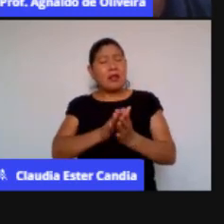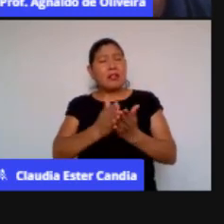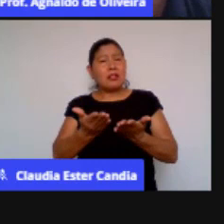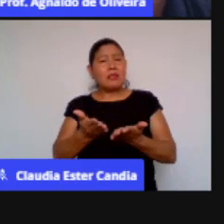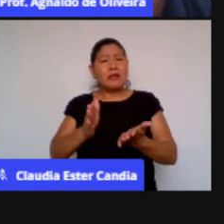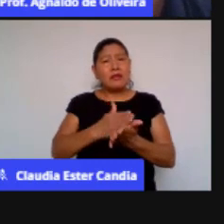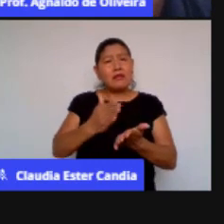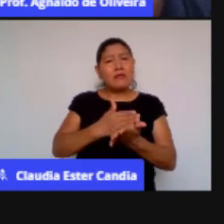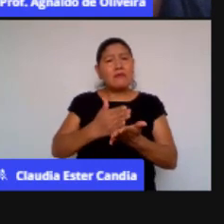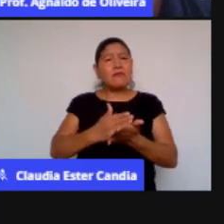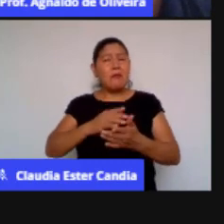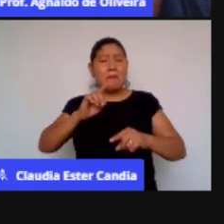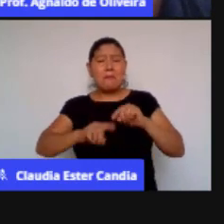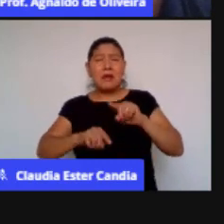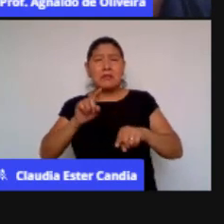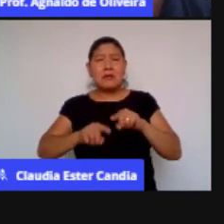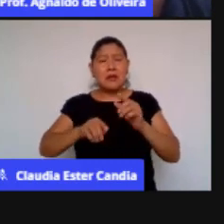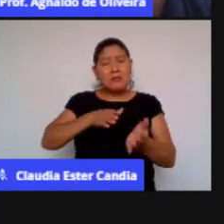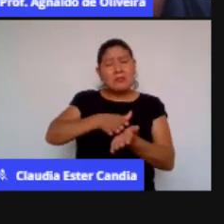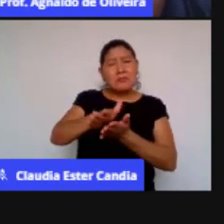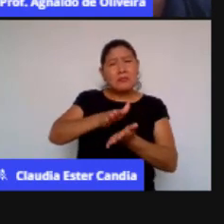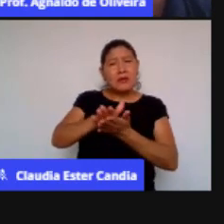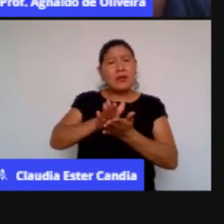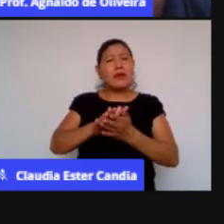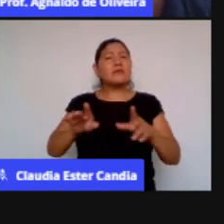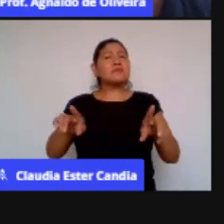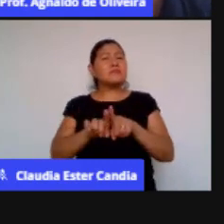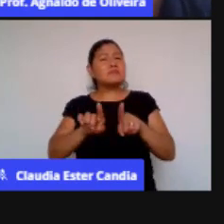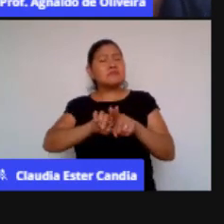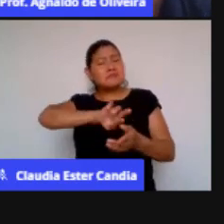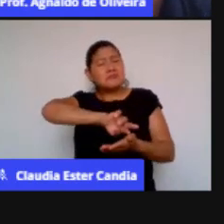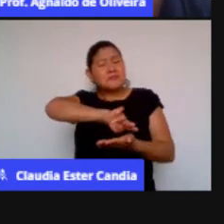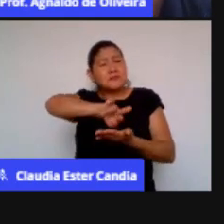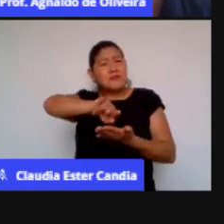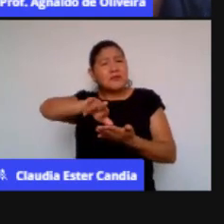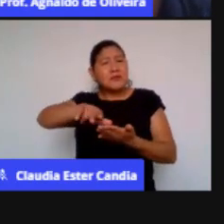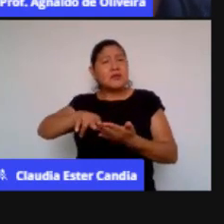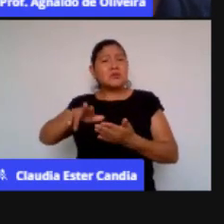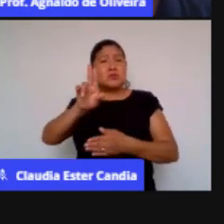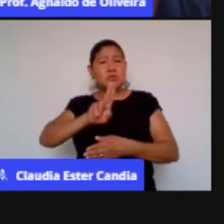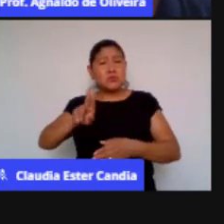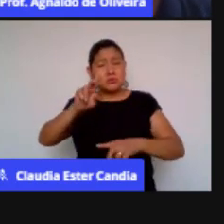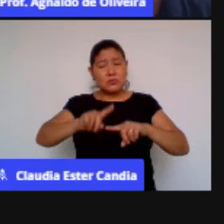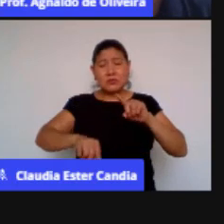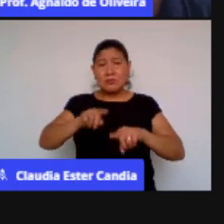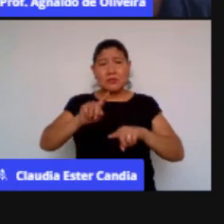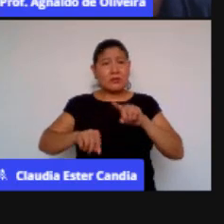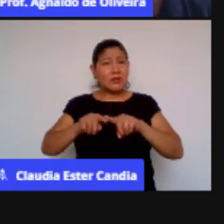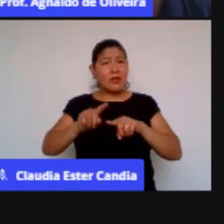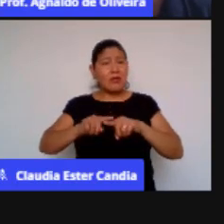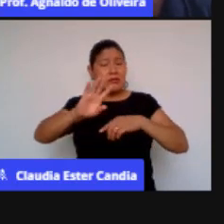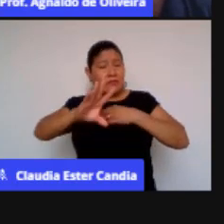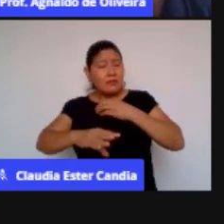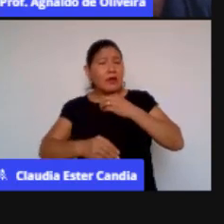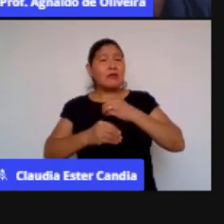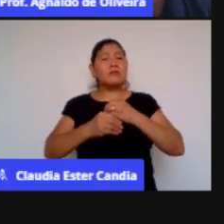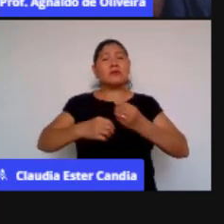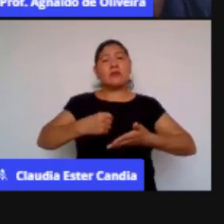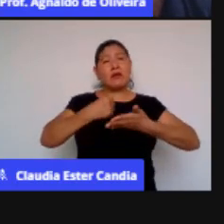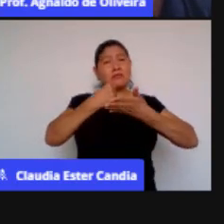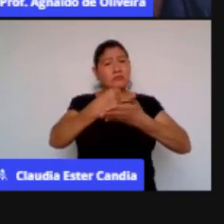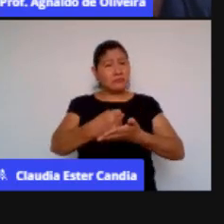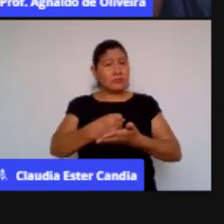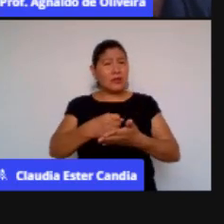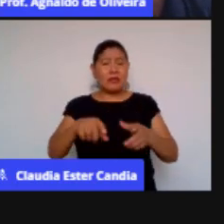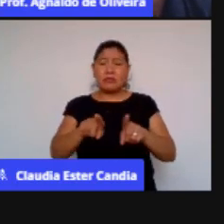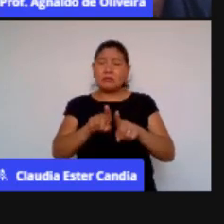outros cadernos que os próprios professores das escolas podem querer complementar, se for o caso, se haver a necessidade disso, ou atividades que